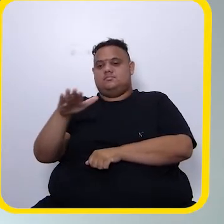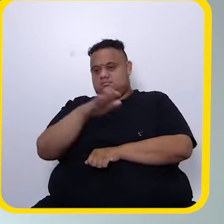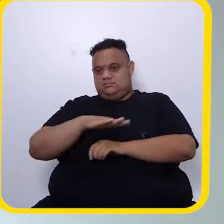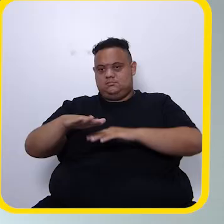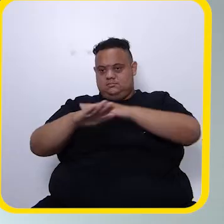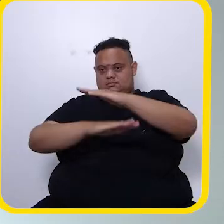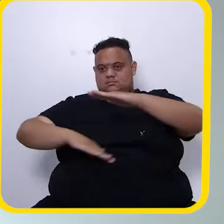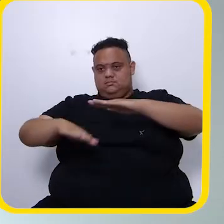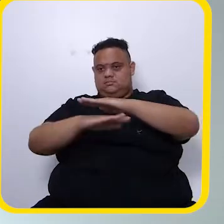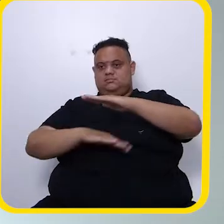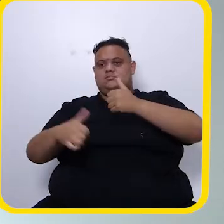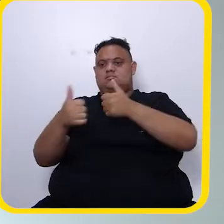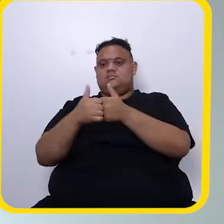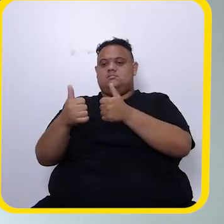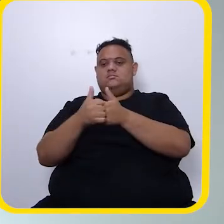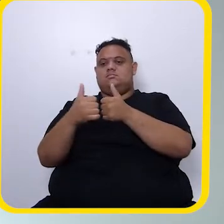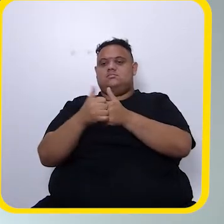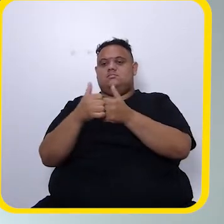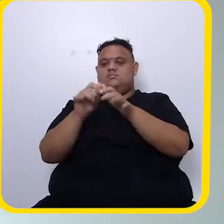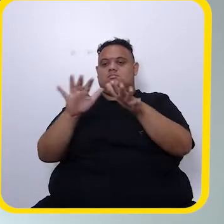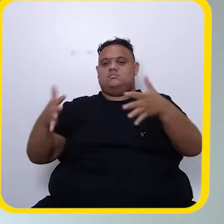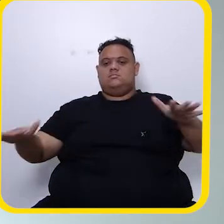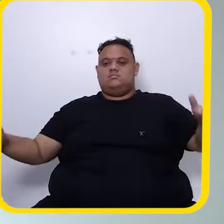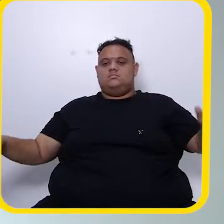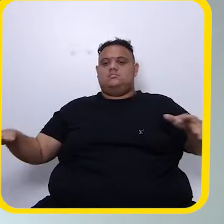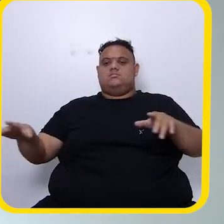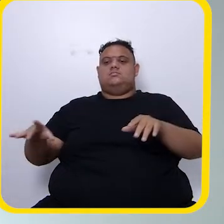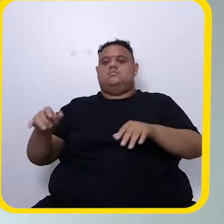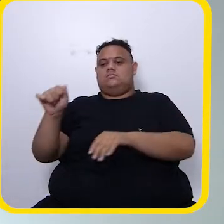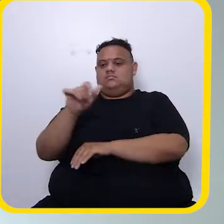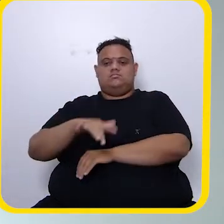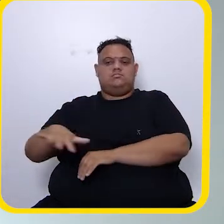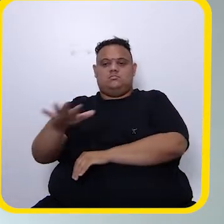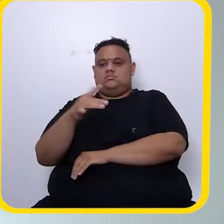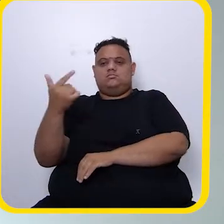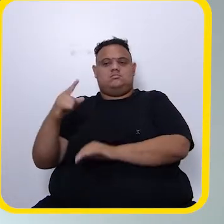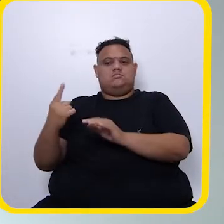mais próximas ao nível do mar. Nós